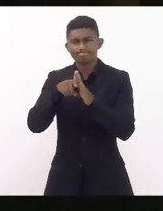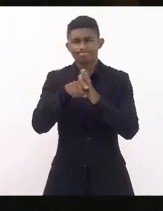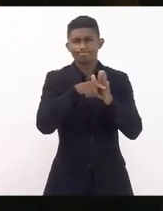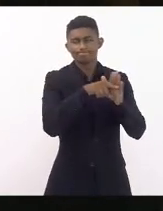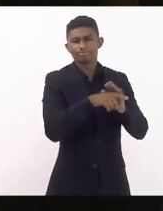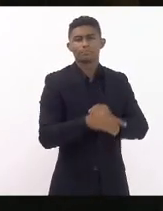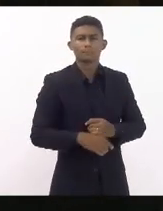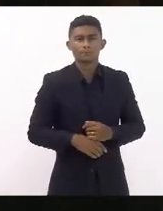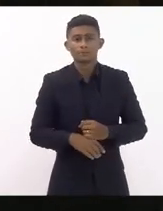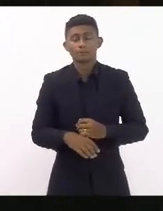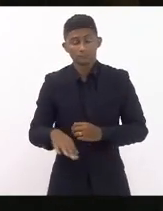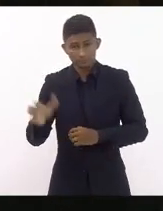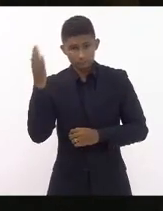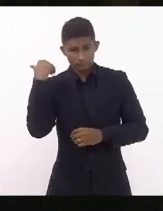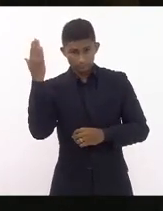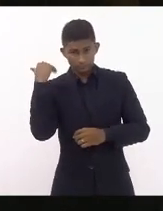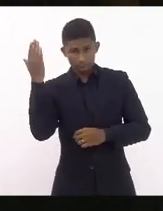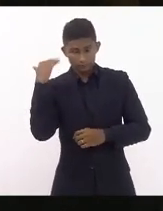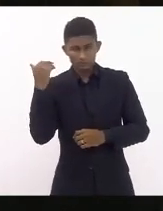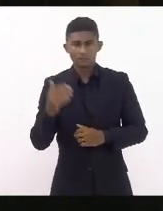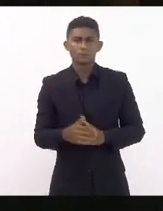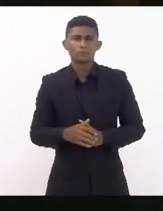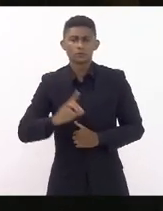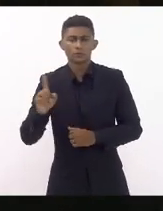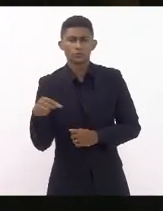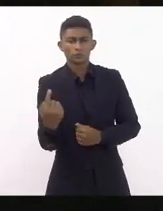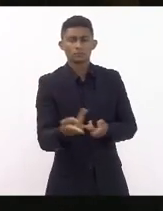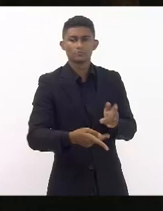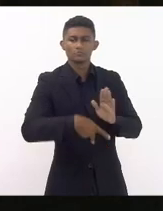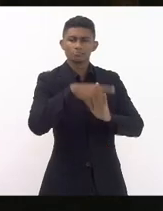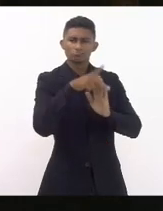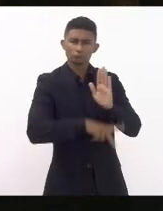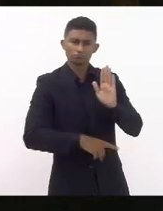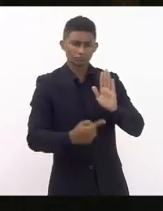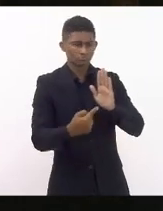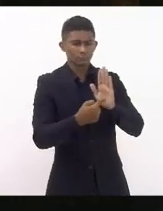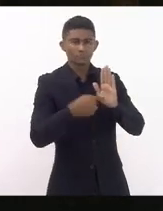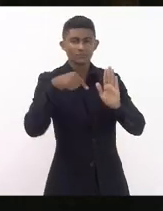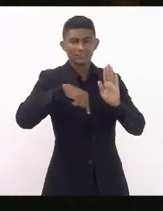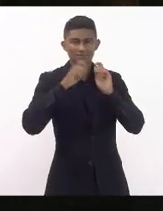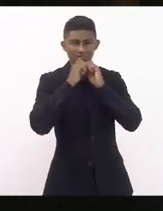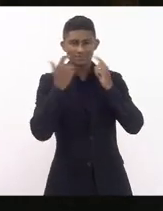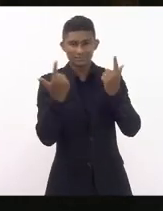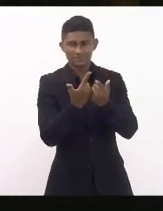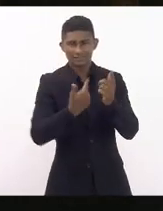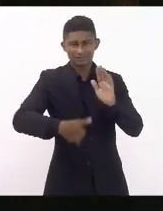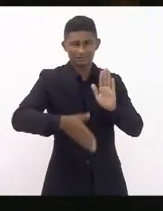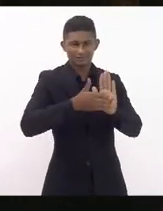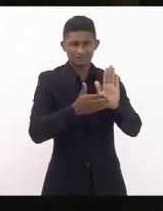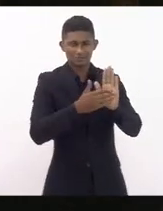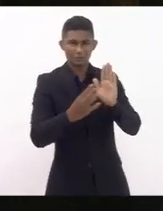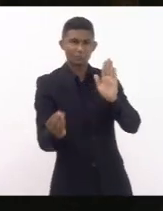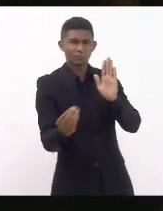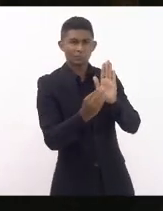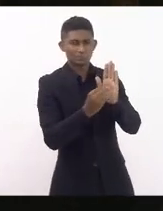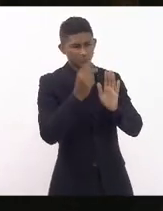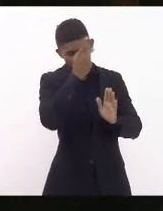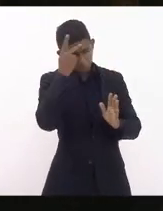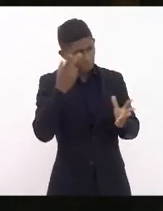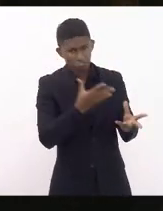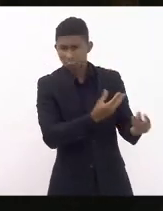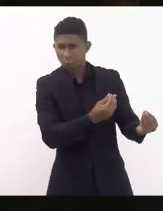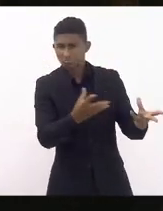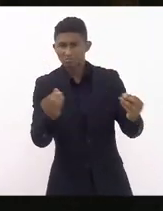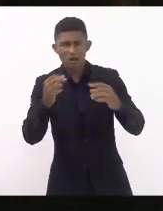na época em que nós trouxemos esse projeto à pauta dessa casa, eu fui vítima de duras